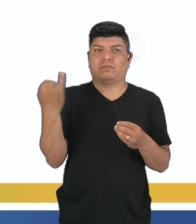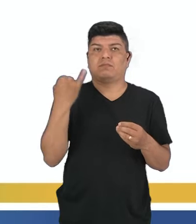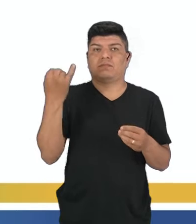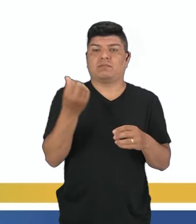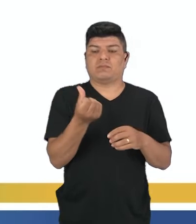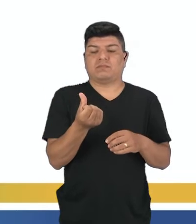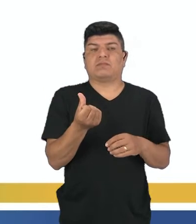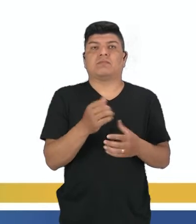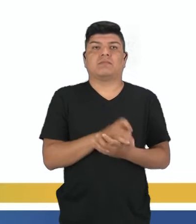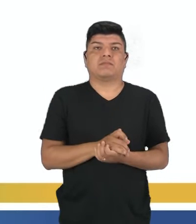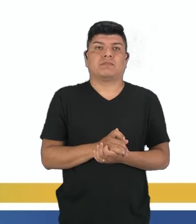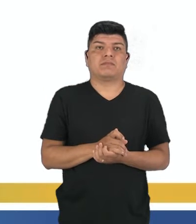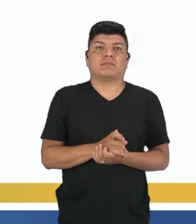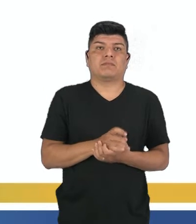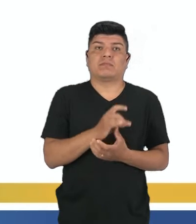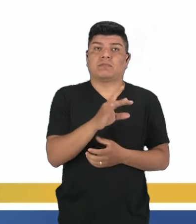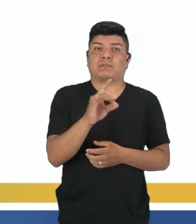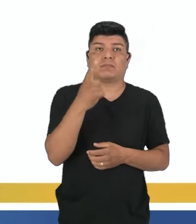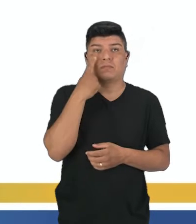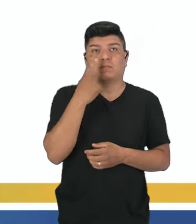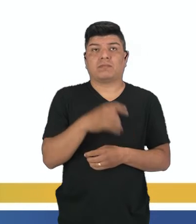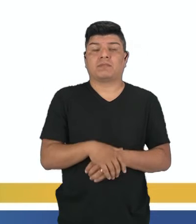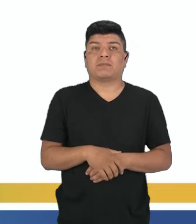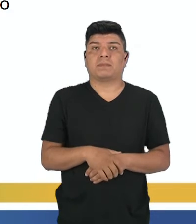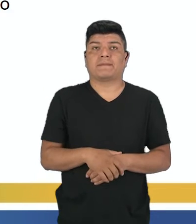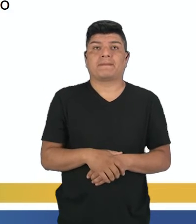biomas, Vamos ver, então, cada um deles.